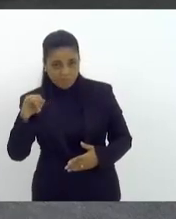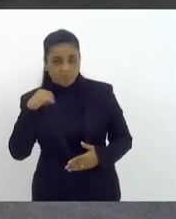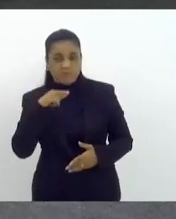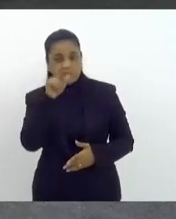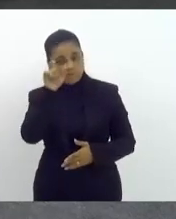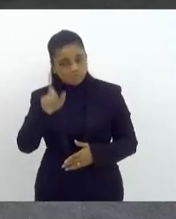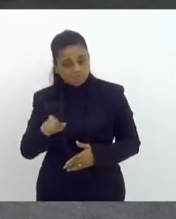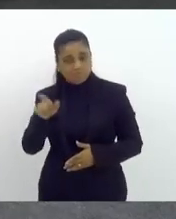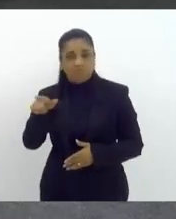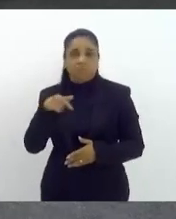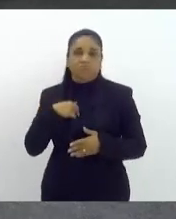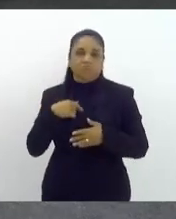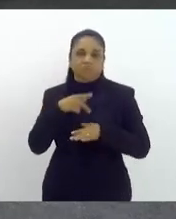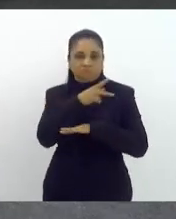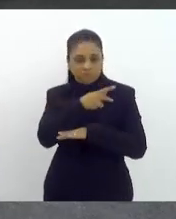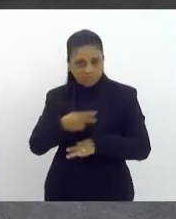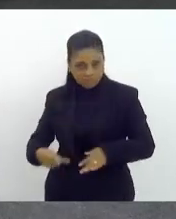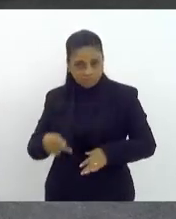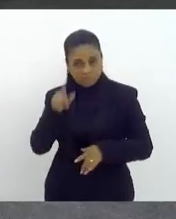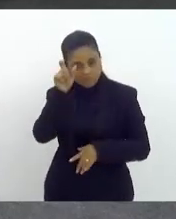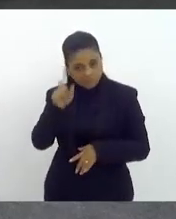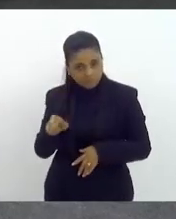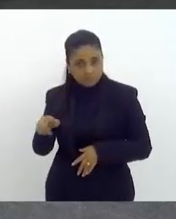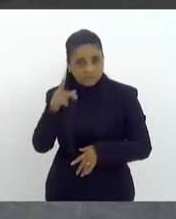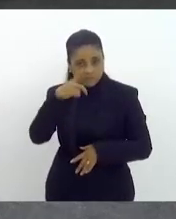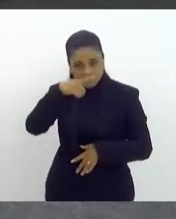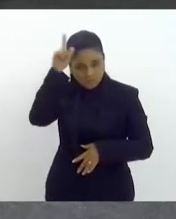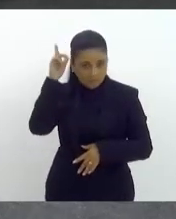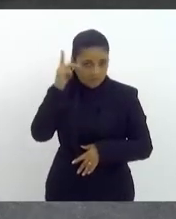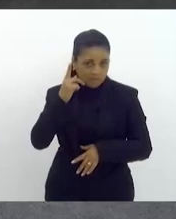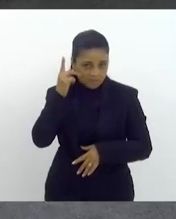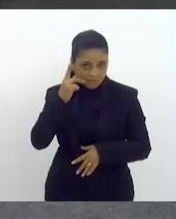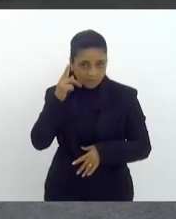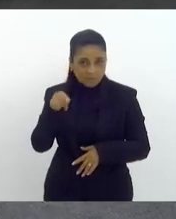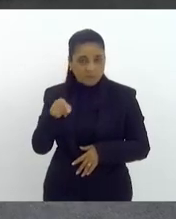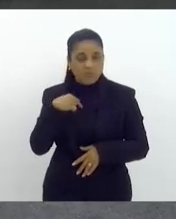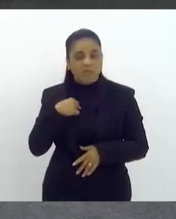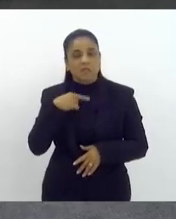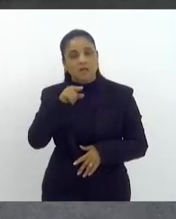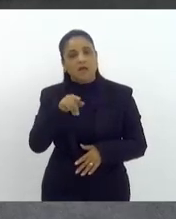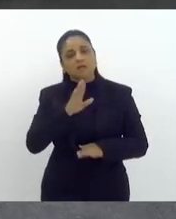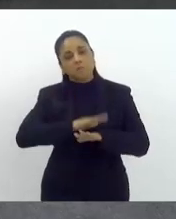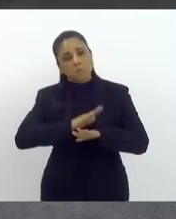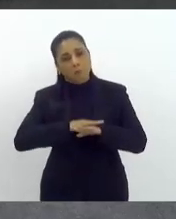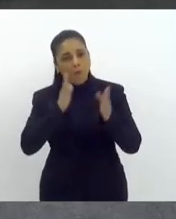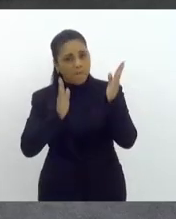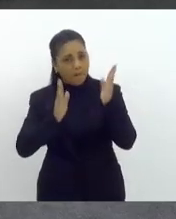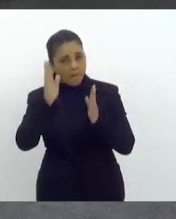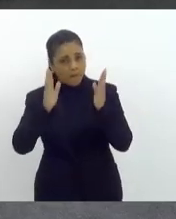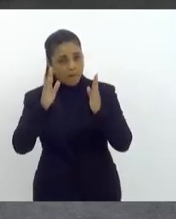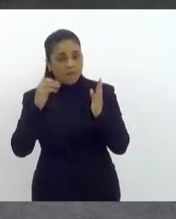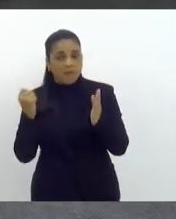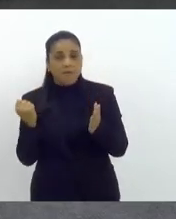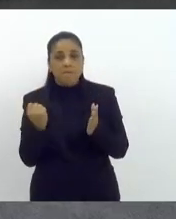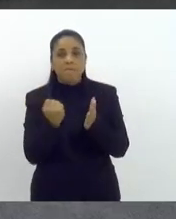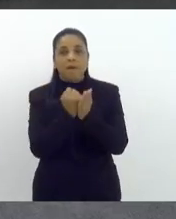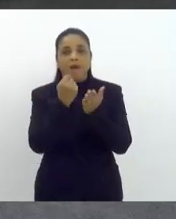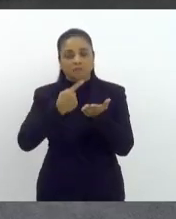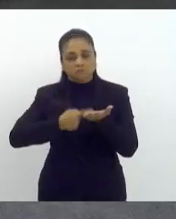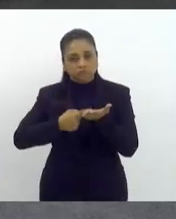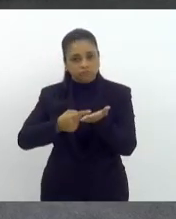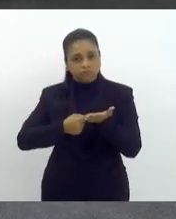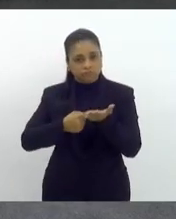por vossa excelência e naquela oportunidade muito se falou sobre pacto federativo